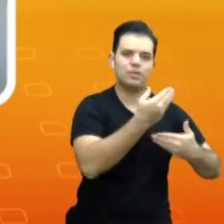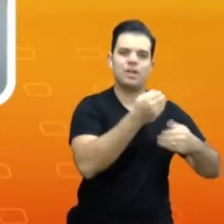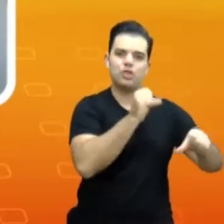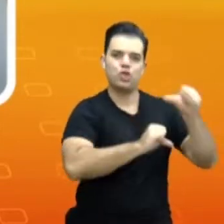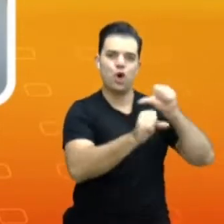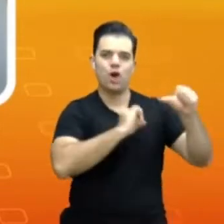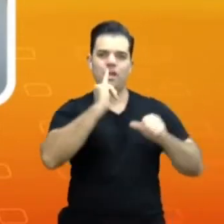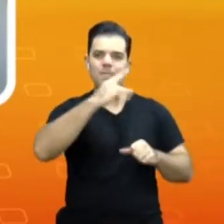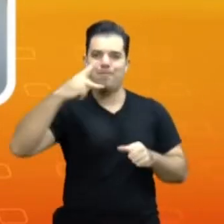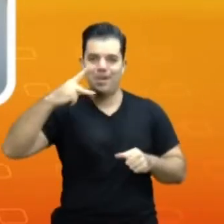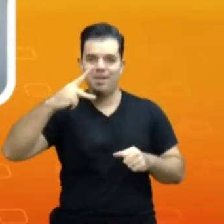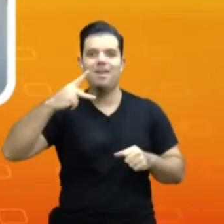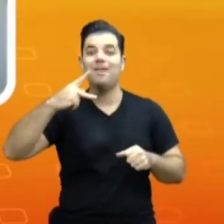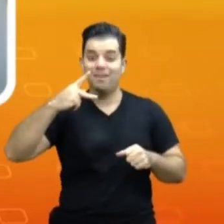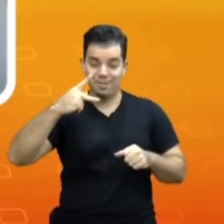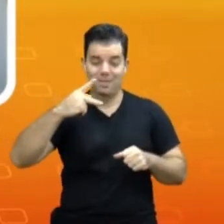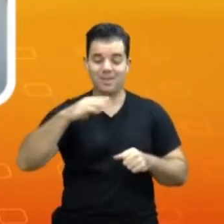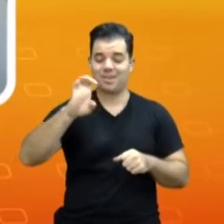a menor,